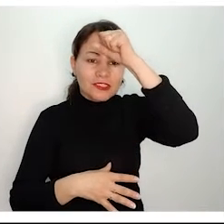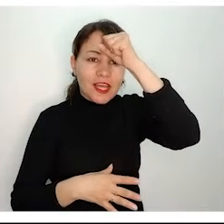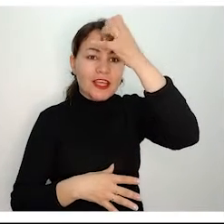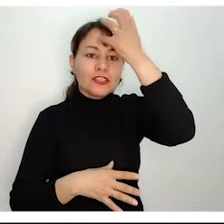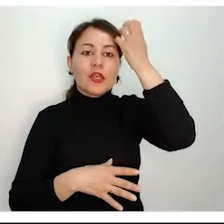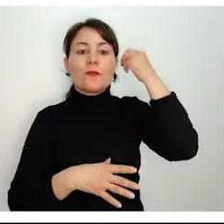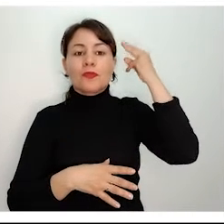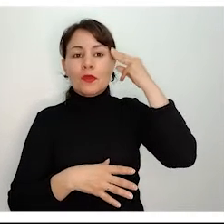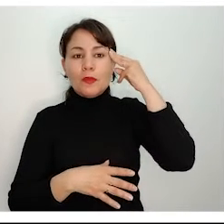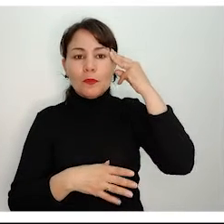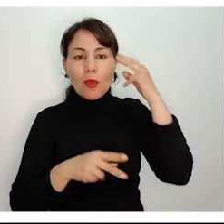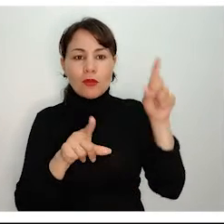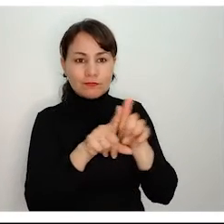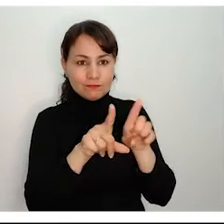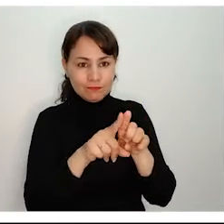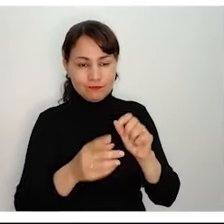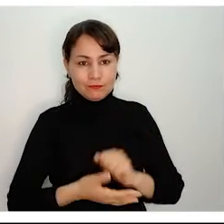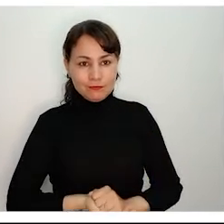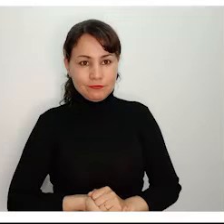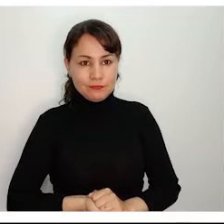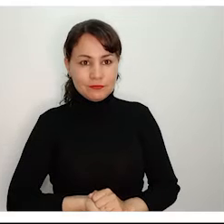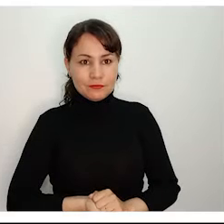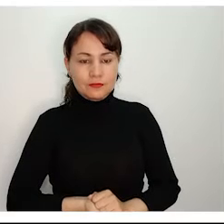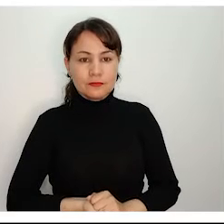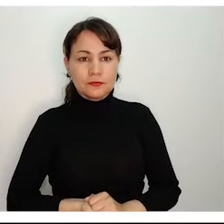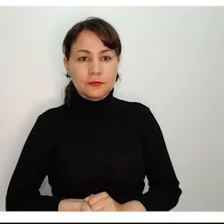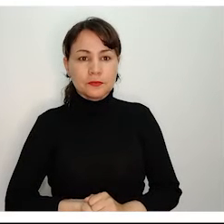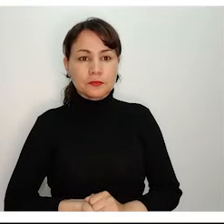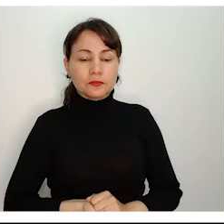à construção das memórias.